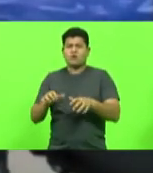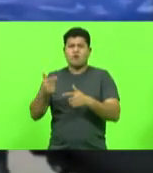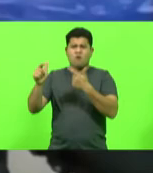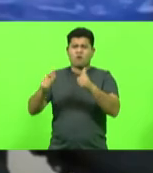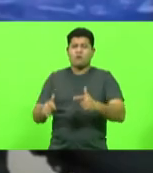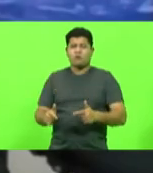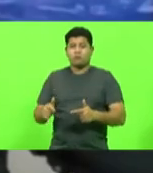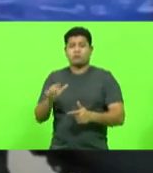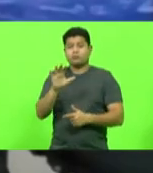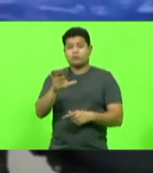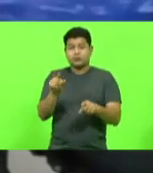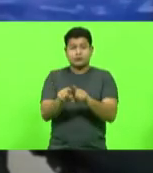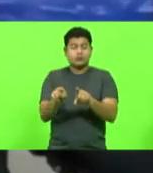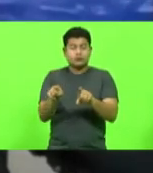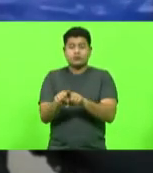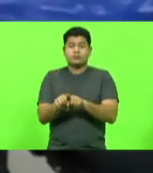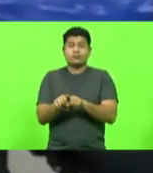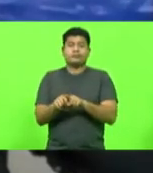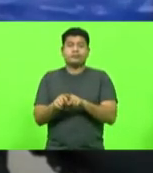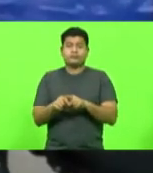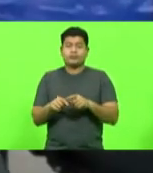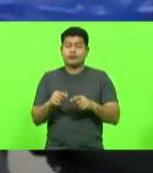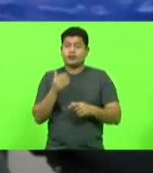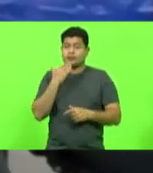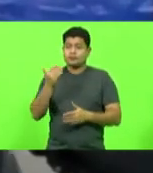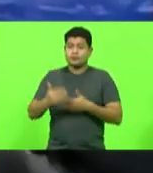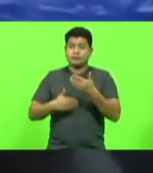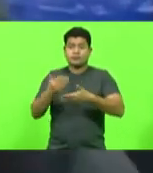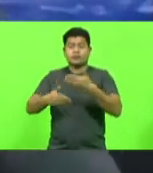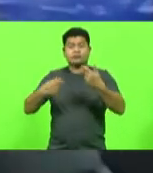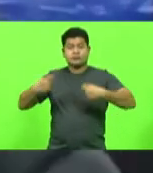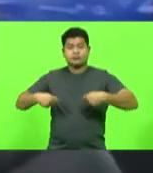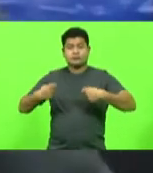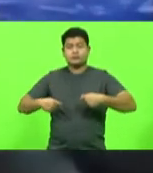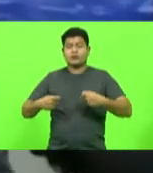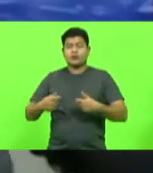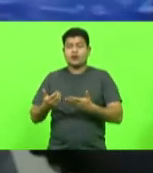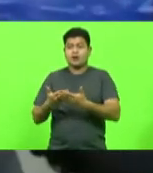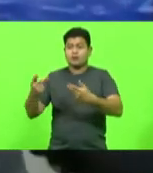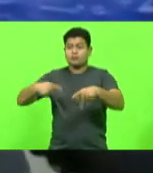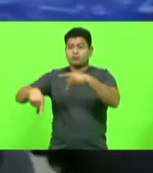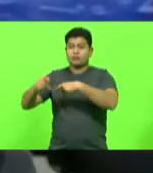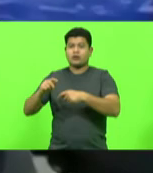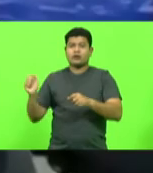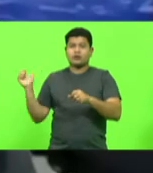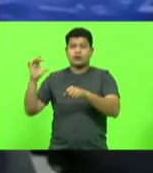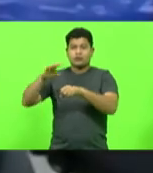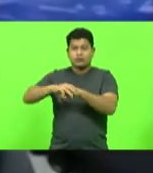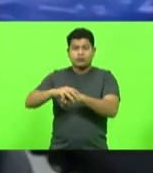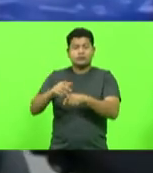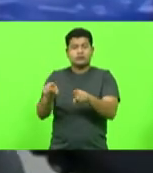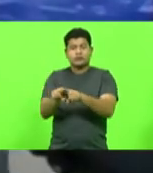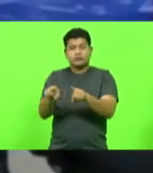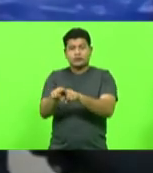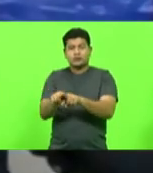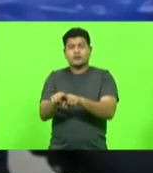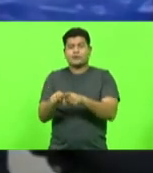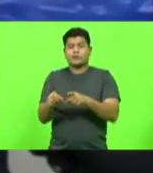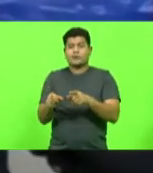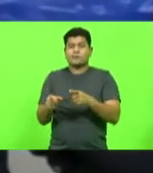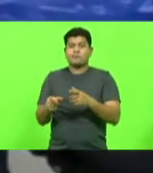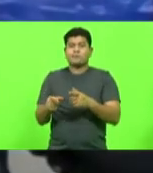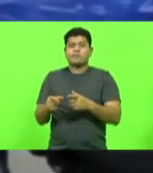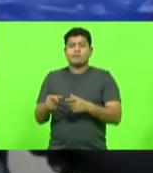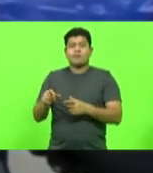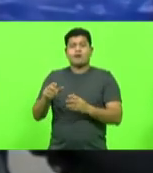mas também demandas que precisam avançar em relação à população imigrante, demandas que precisam avançar em relação à população